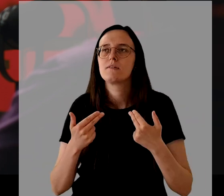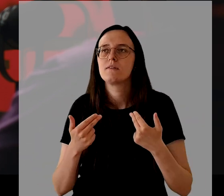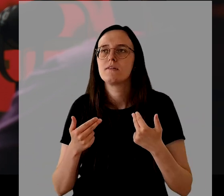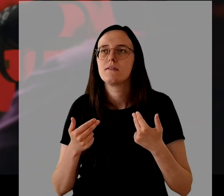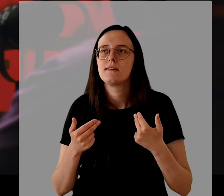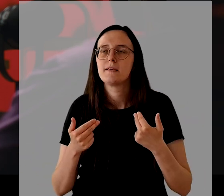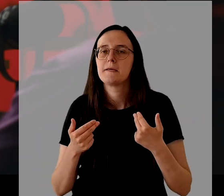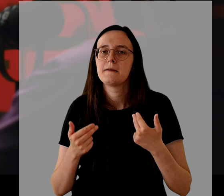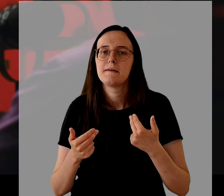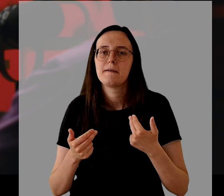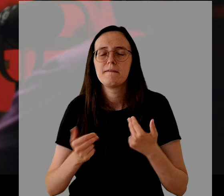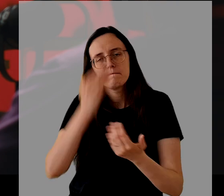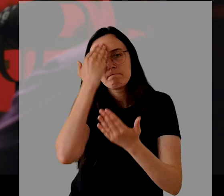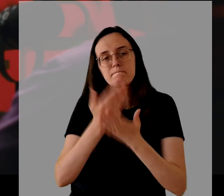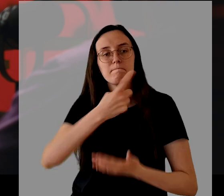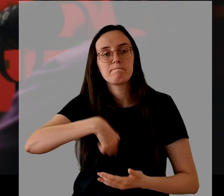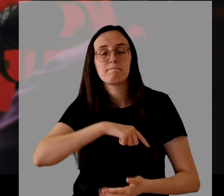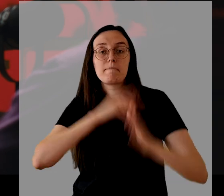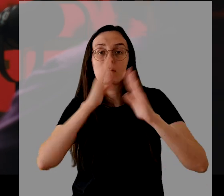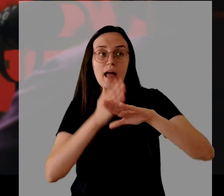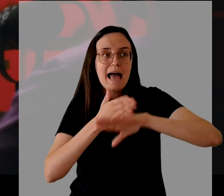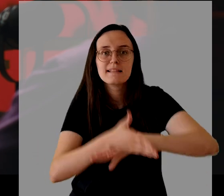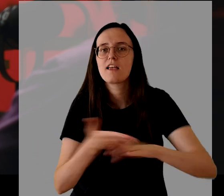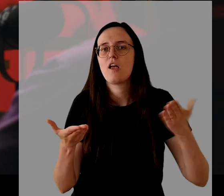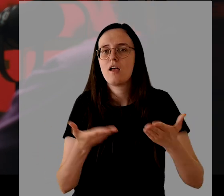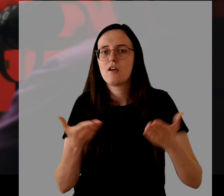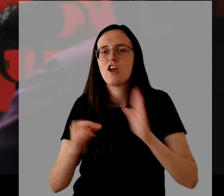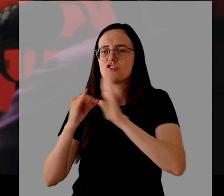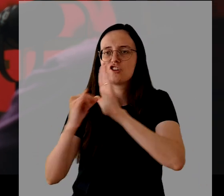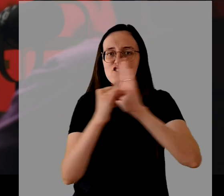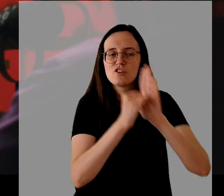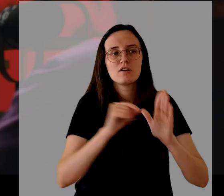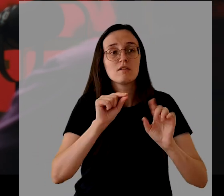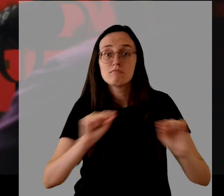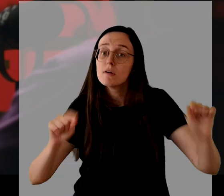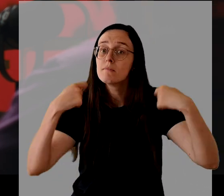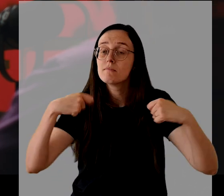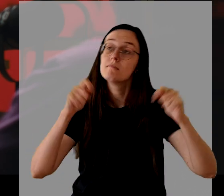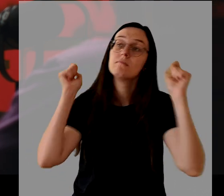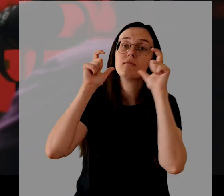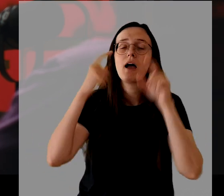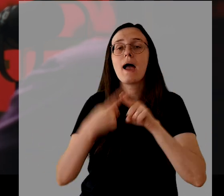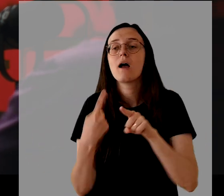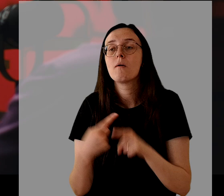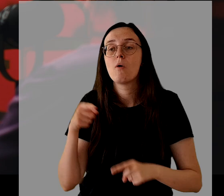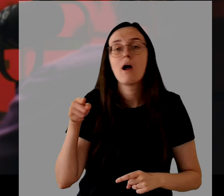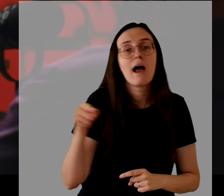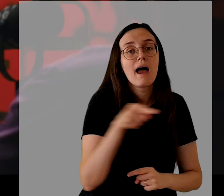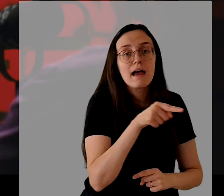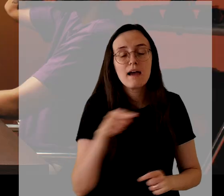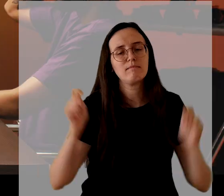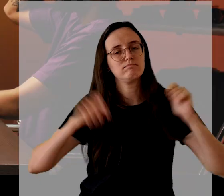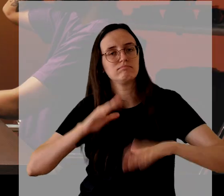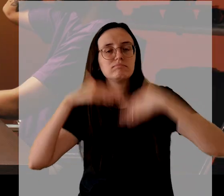a gente está tendo acesso hoje, né, também com esses editais. A galera também ficar esperta que essa capacitação